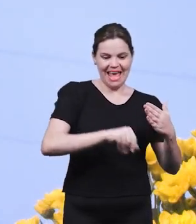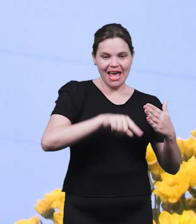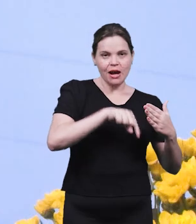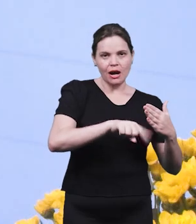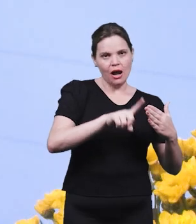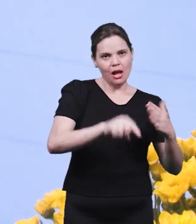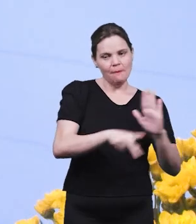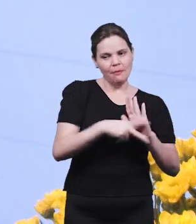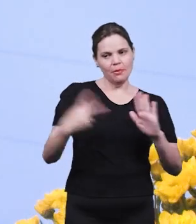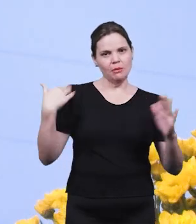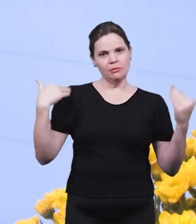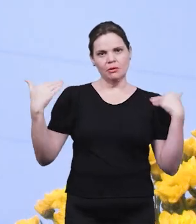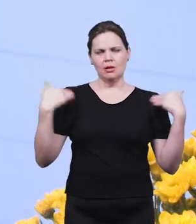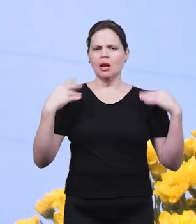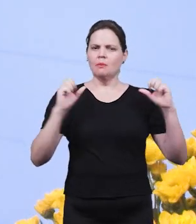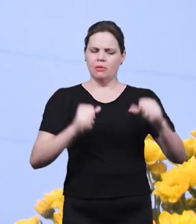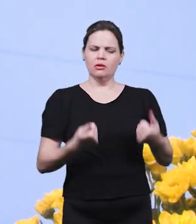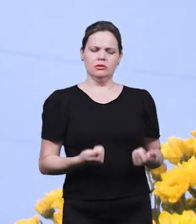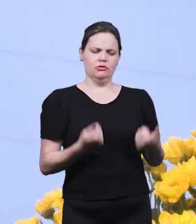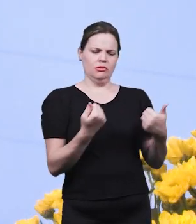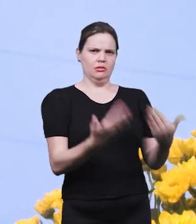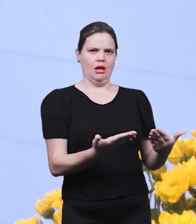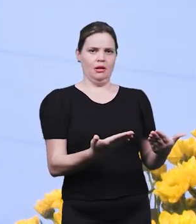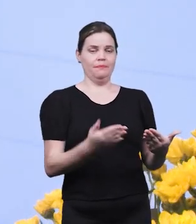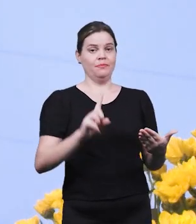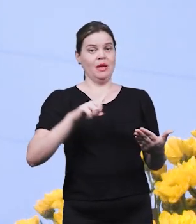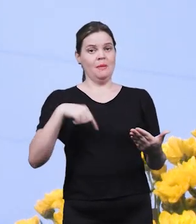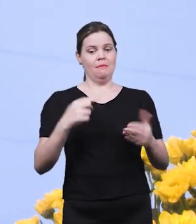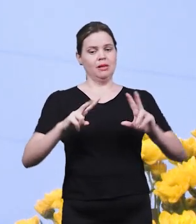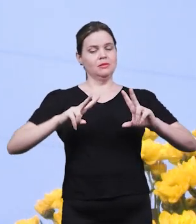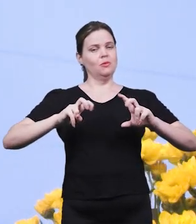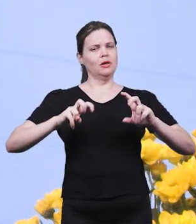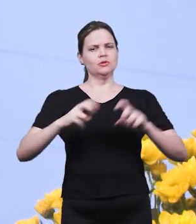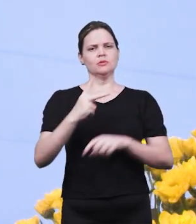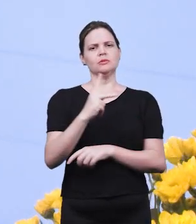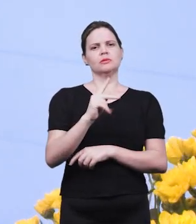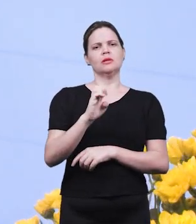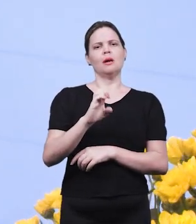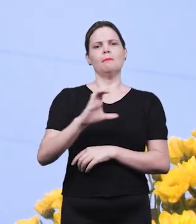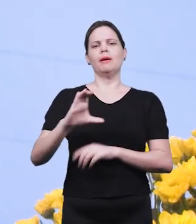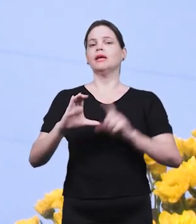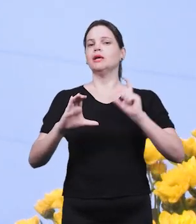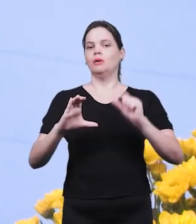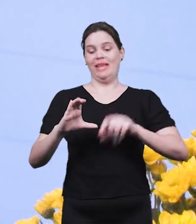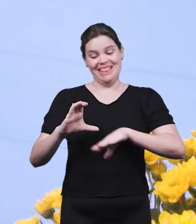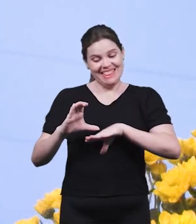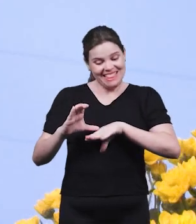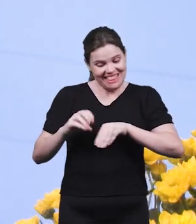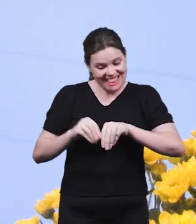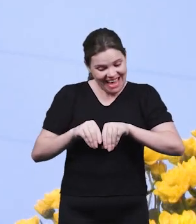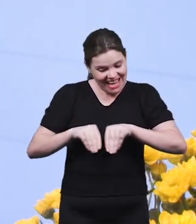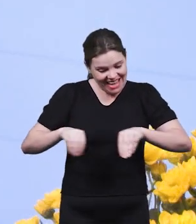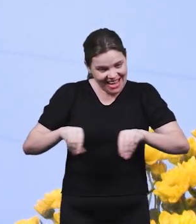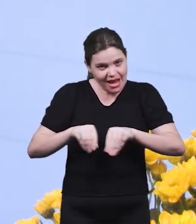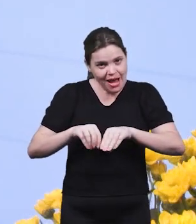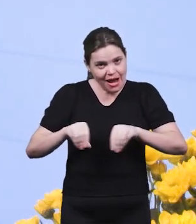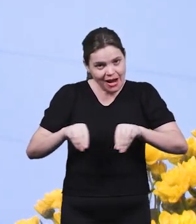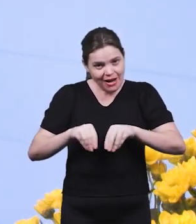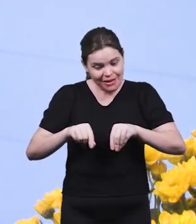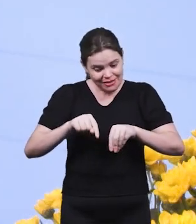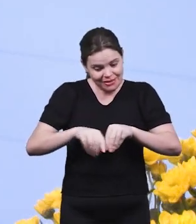estamos falando da transferência dessas áreas de terrenos ditos de